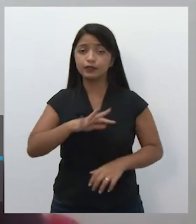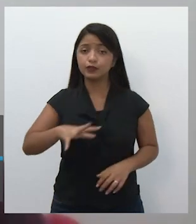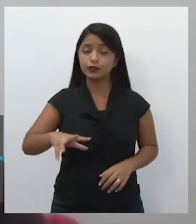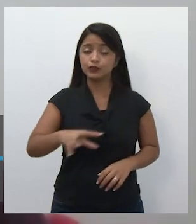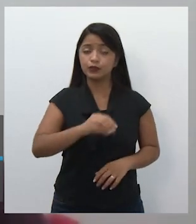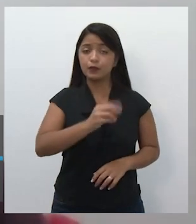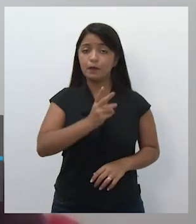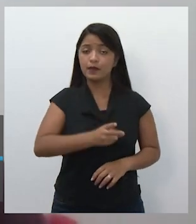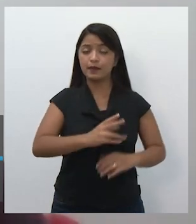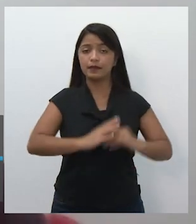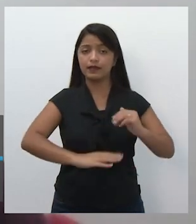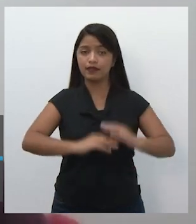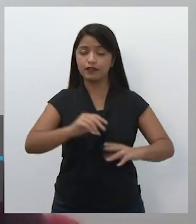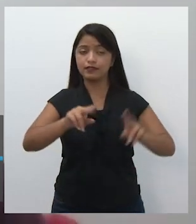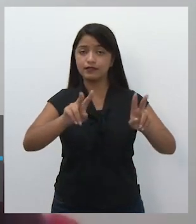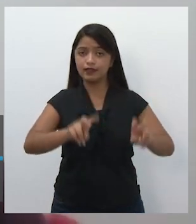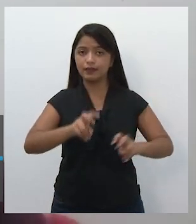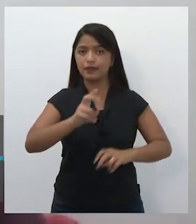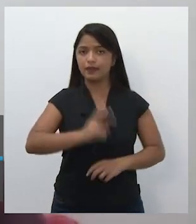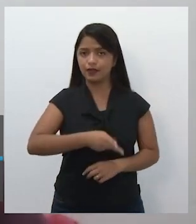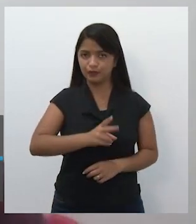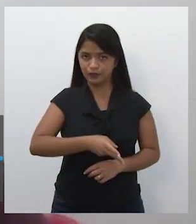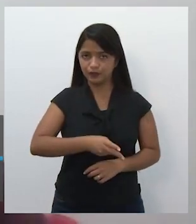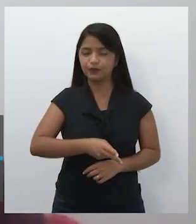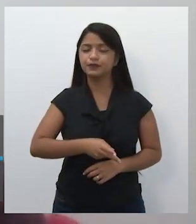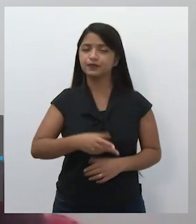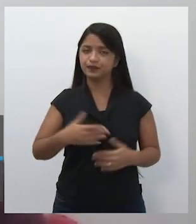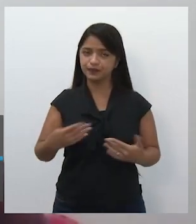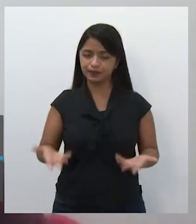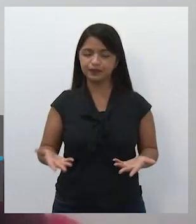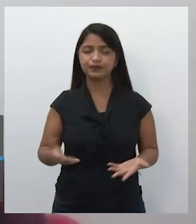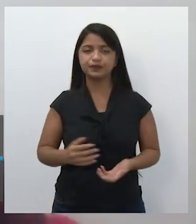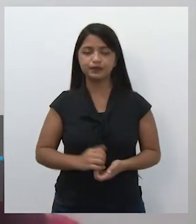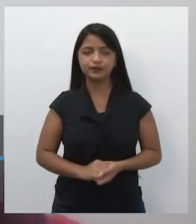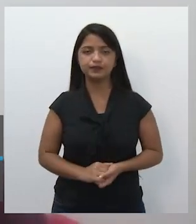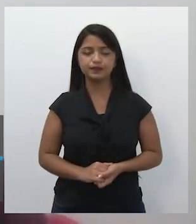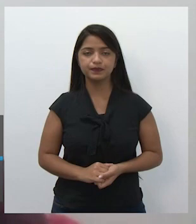trabalhando com o mesmo tema, né? Então eu tenho uma construção muito